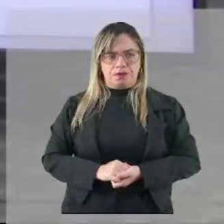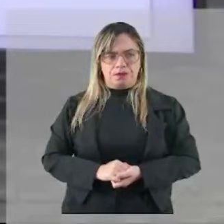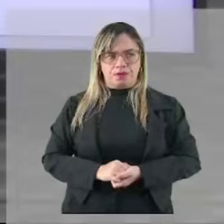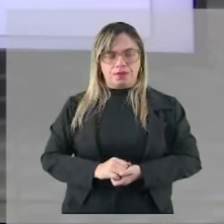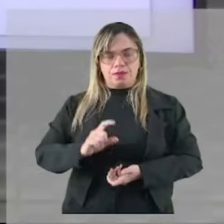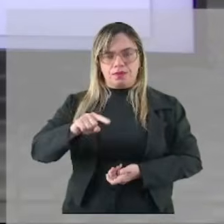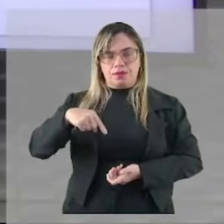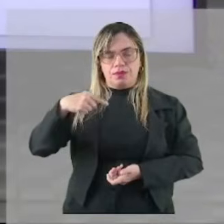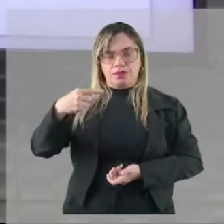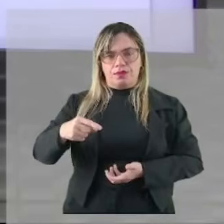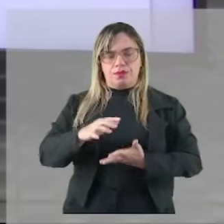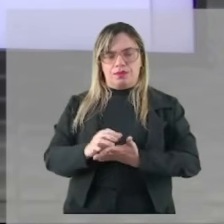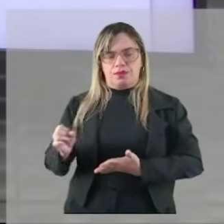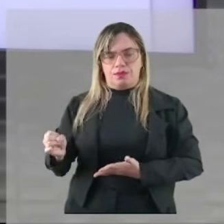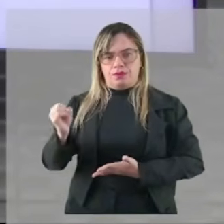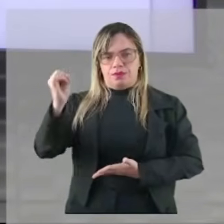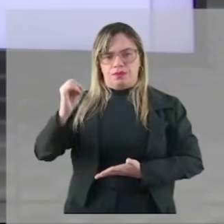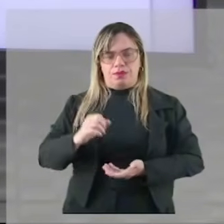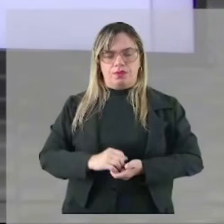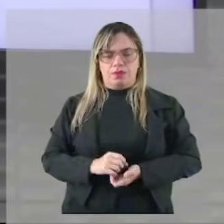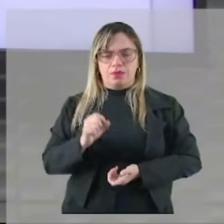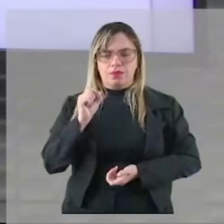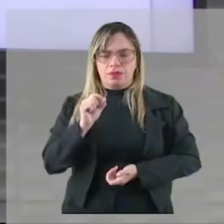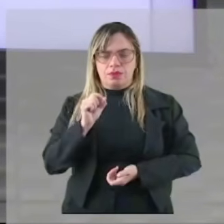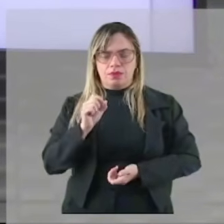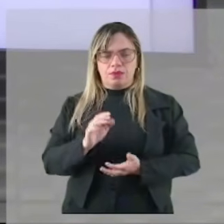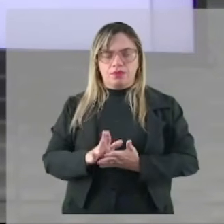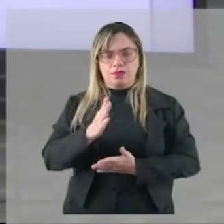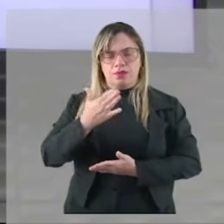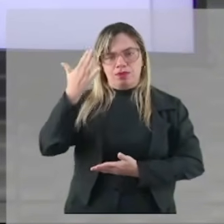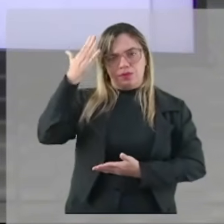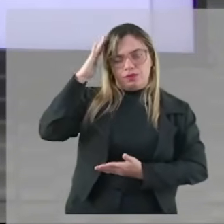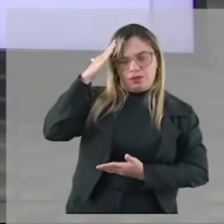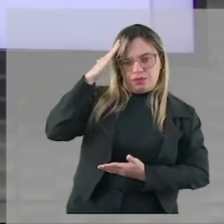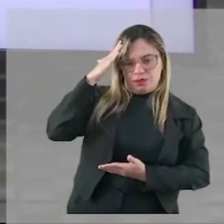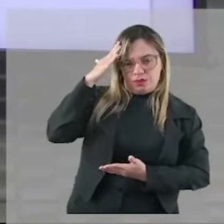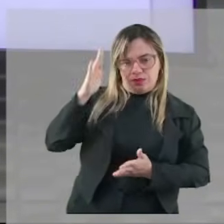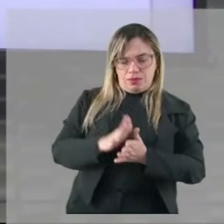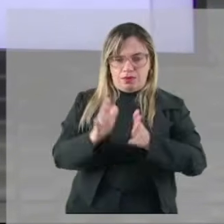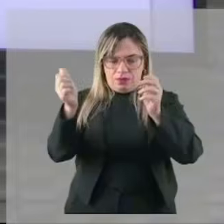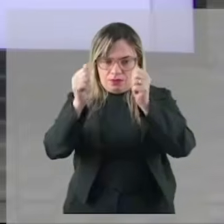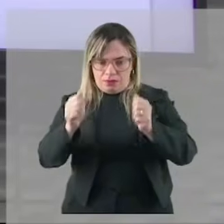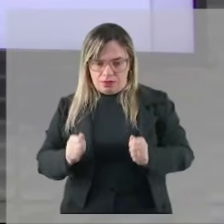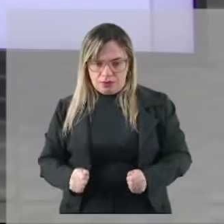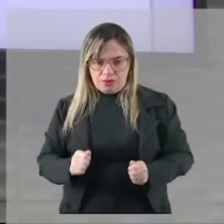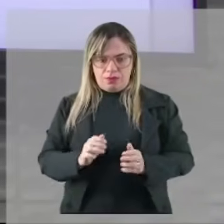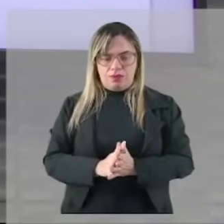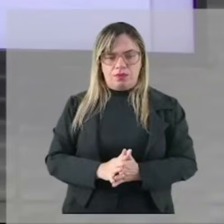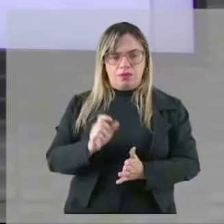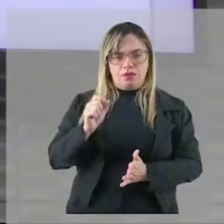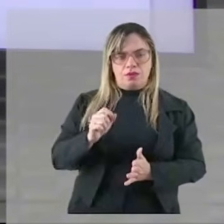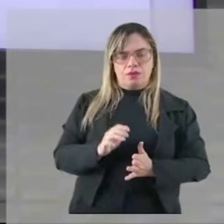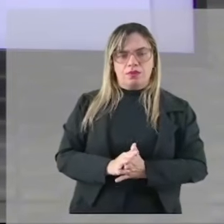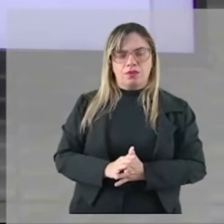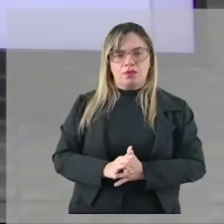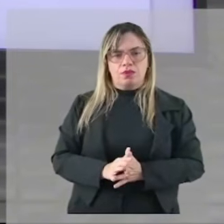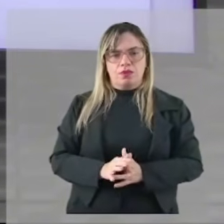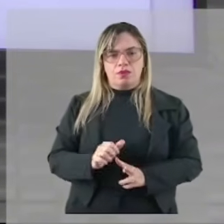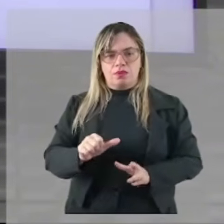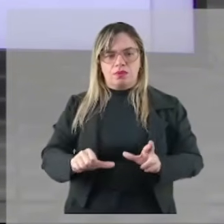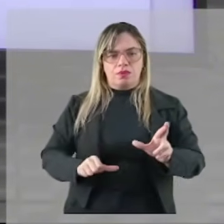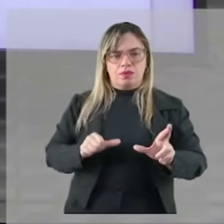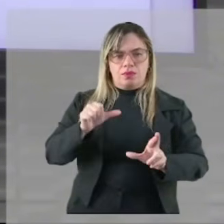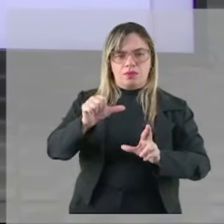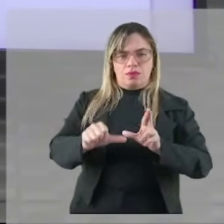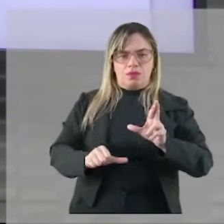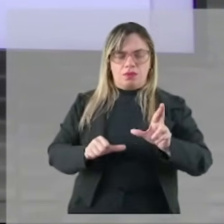Outra coisa importante, turma, é entender, interpretar um pouquinho as nossas reações químicas, tá? Vamos colocar aqui uma